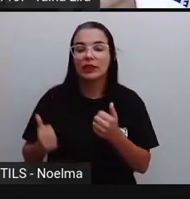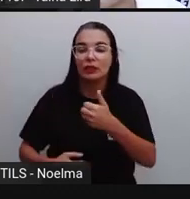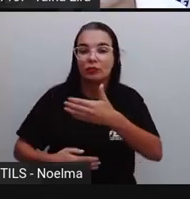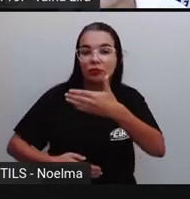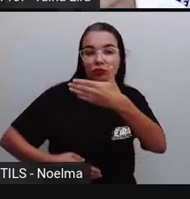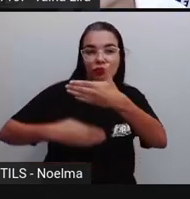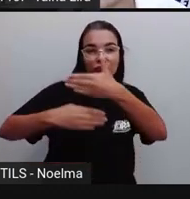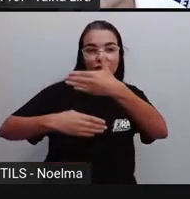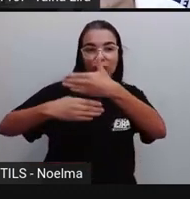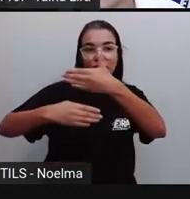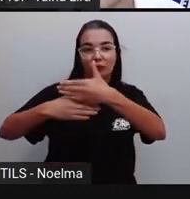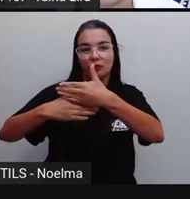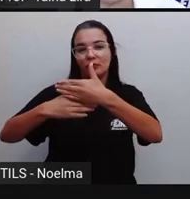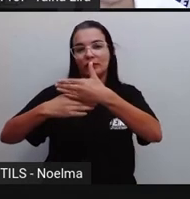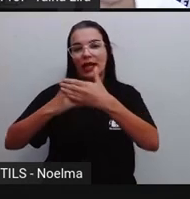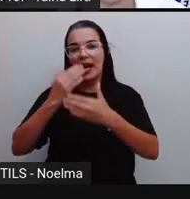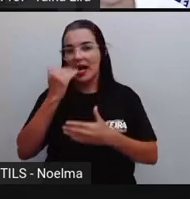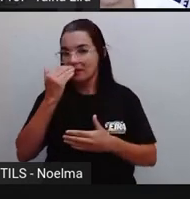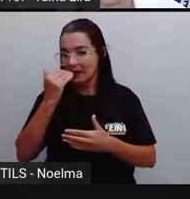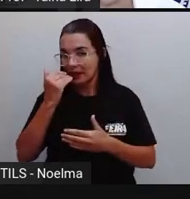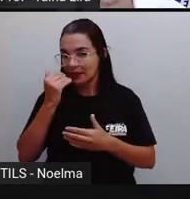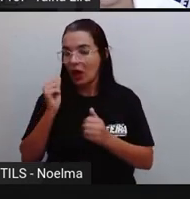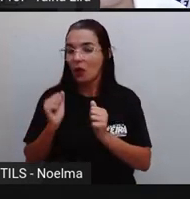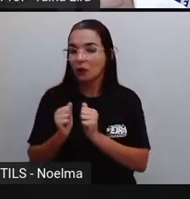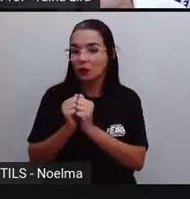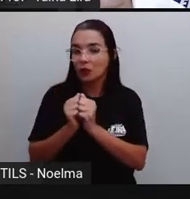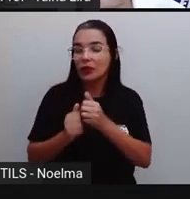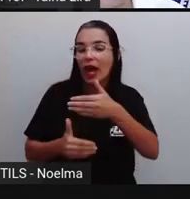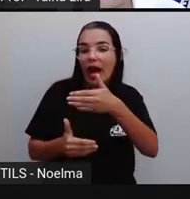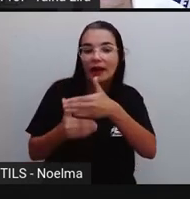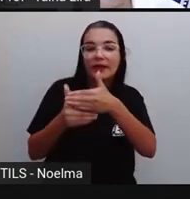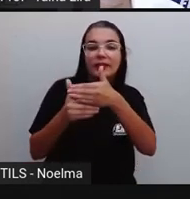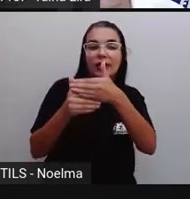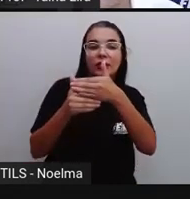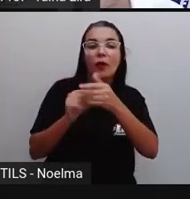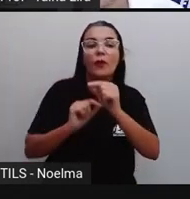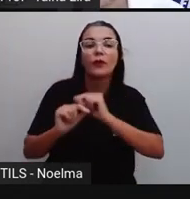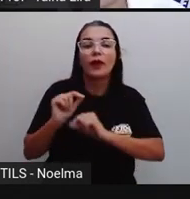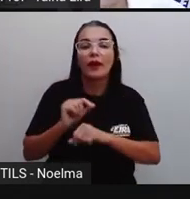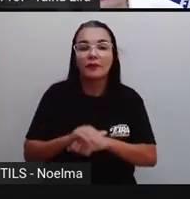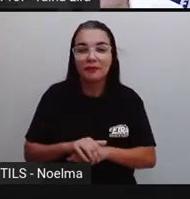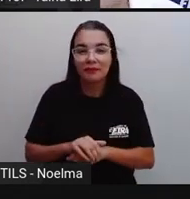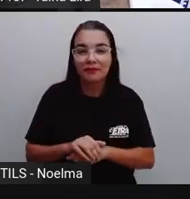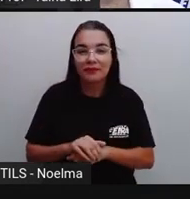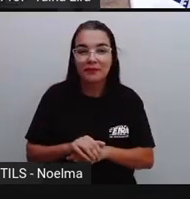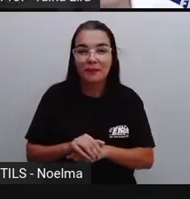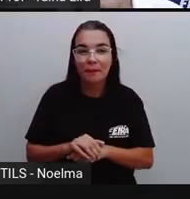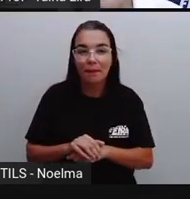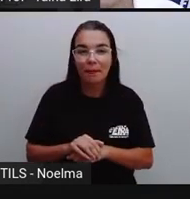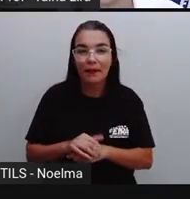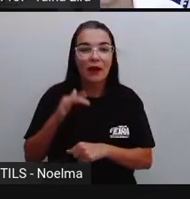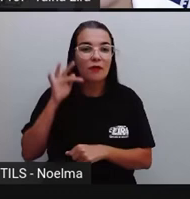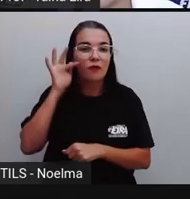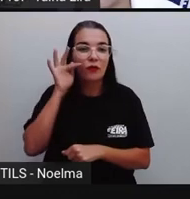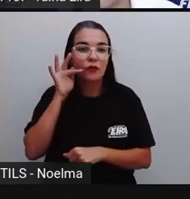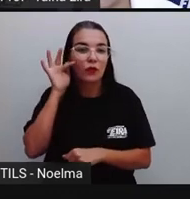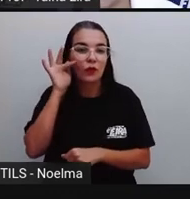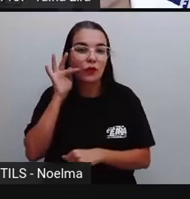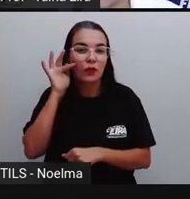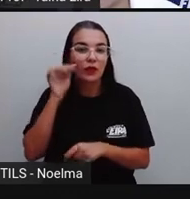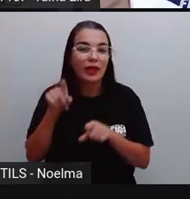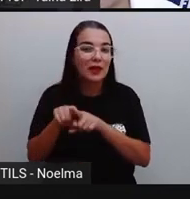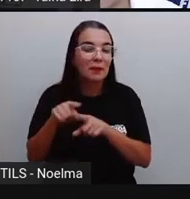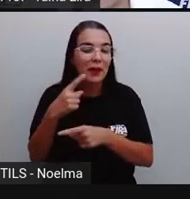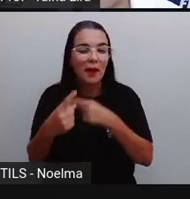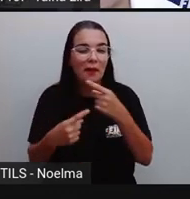elementos. Além da alimentação aqui, ó, saudável, ele traz aqui algumas frutas, ele também traz